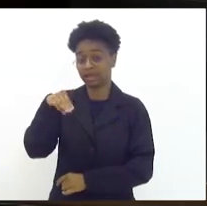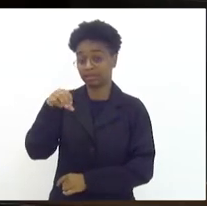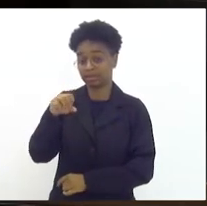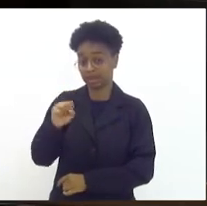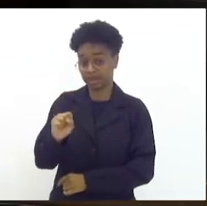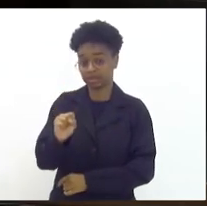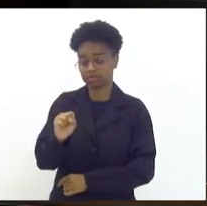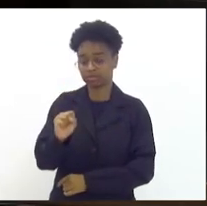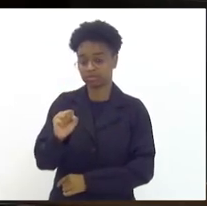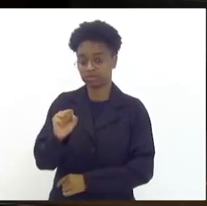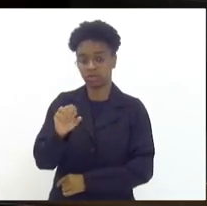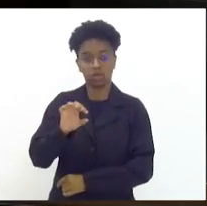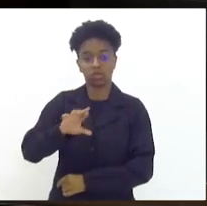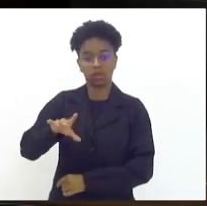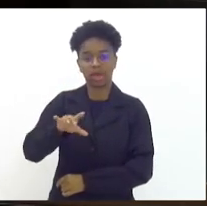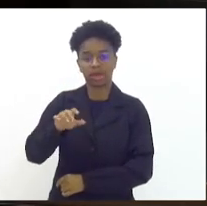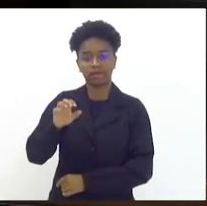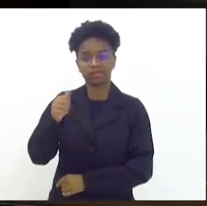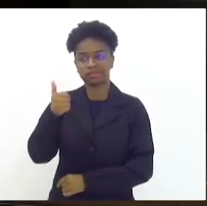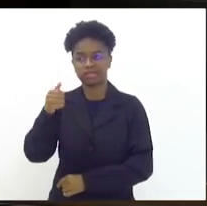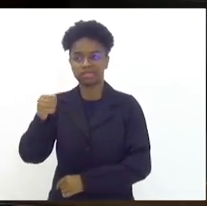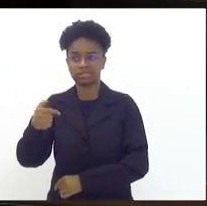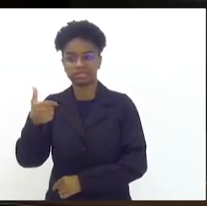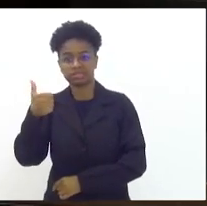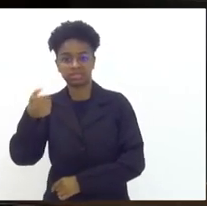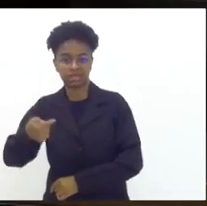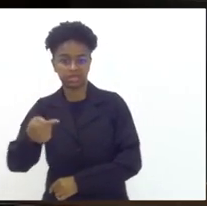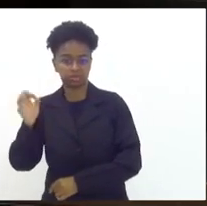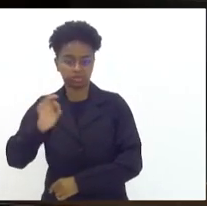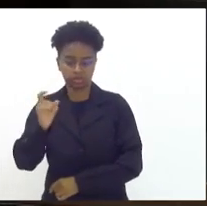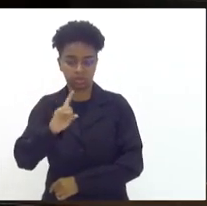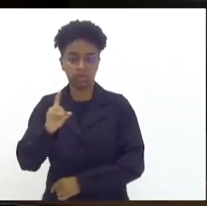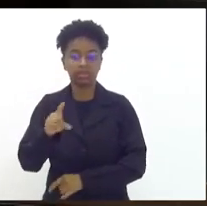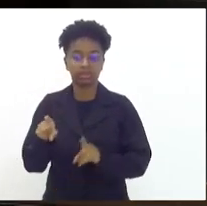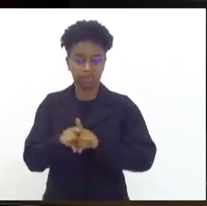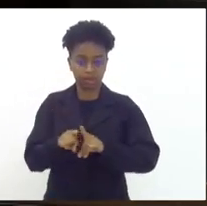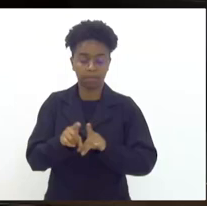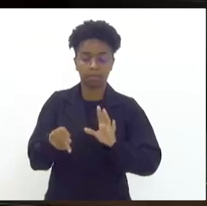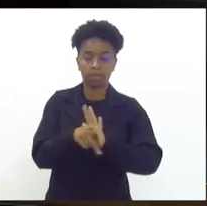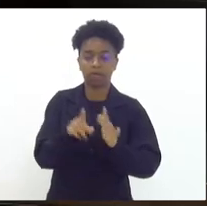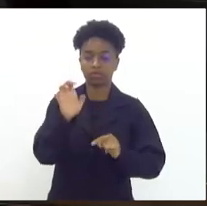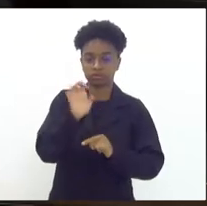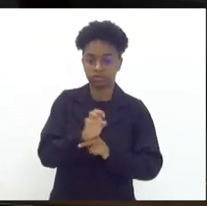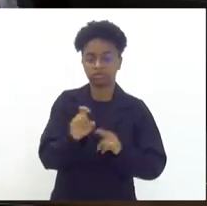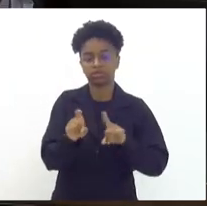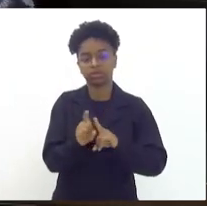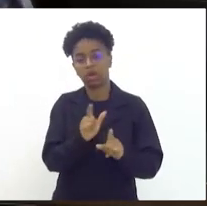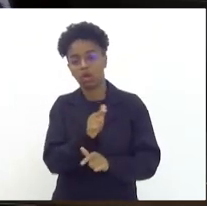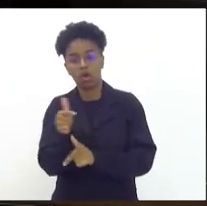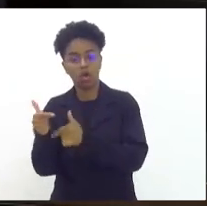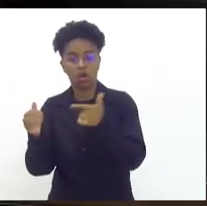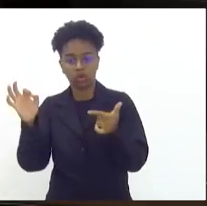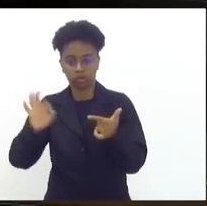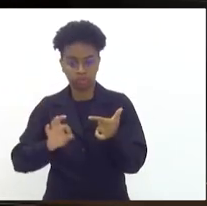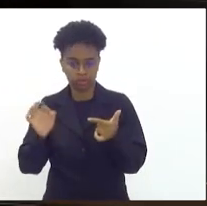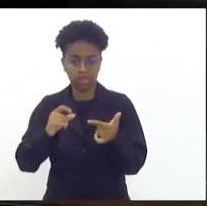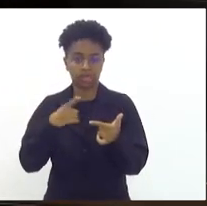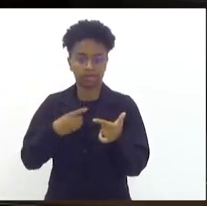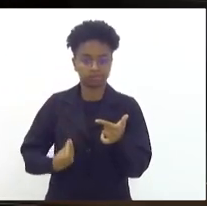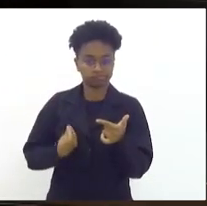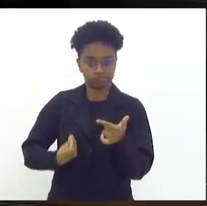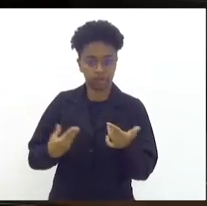alíquota modal que é 17 ou 18 mas a interestadual que é 7 ou 12 e todas as outras alíquotas vigentes atualmente